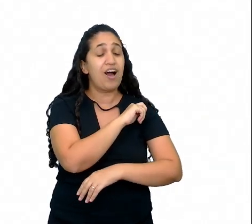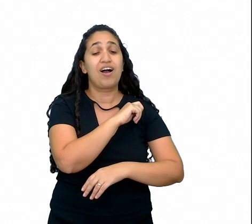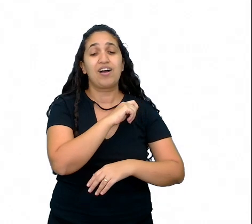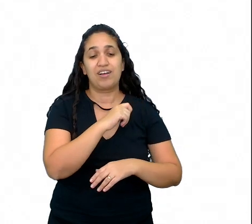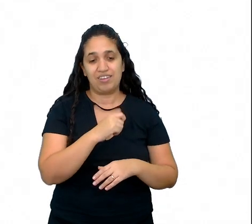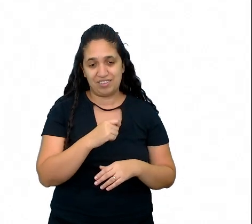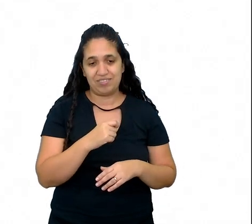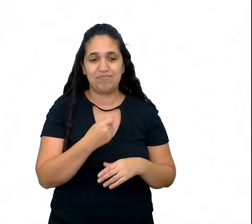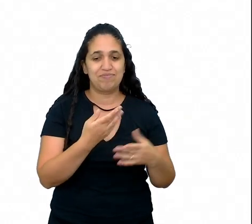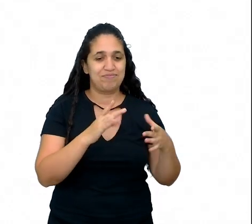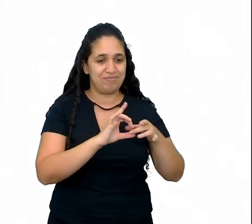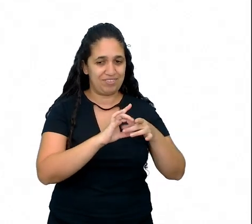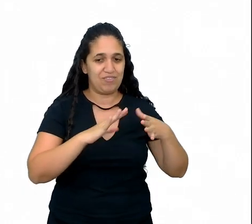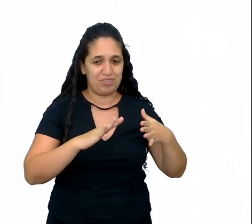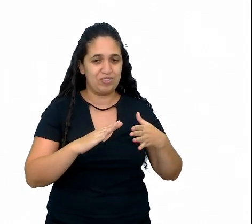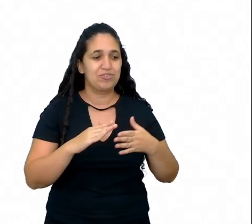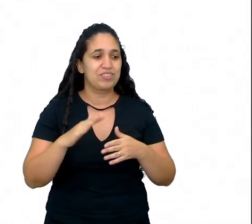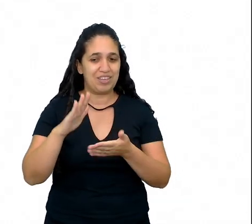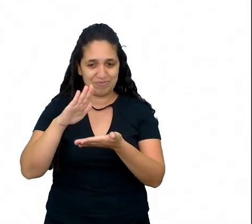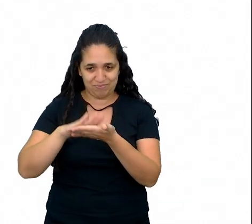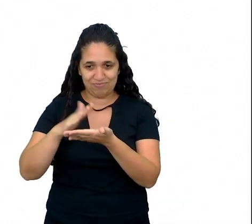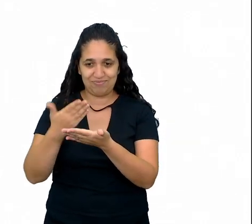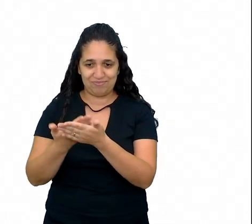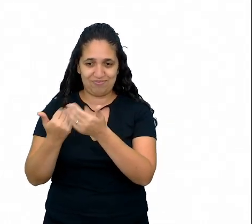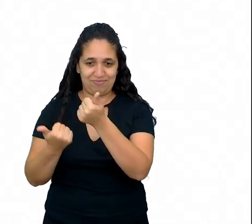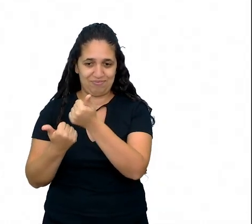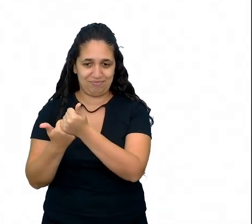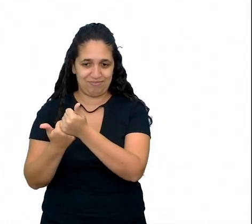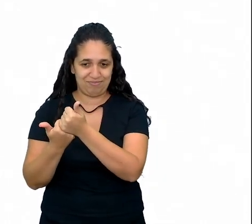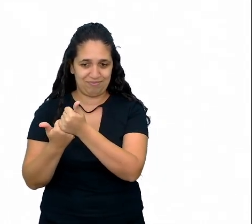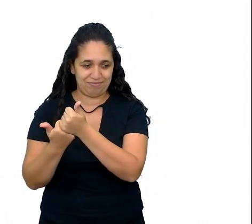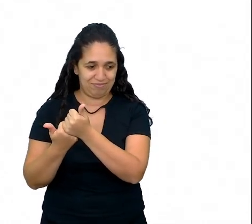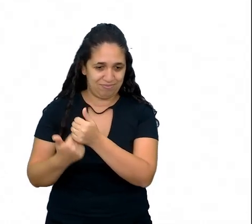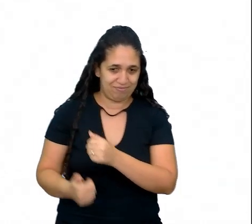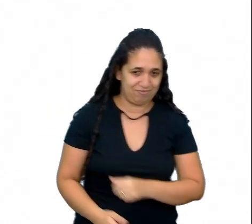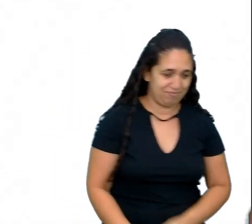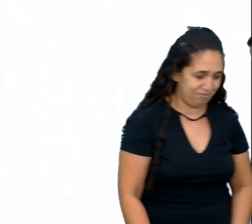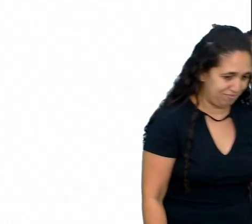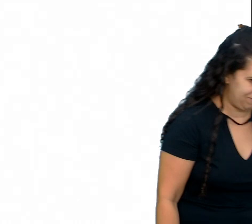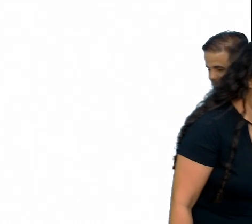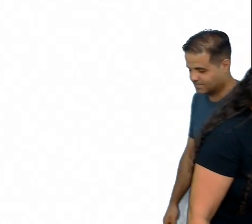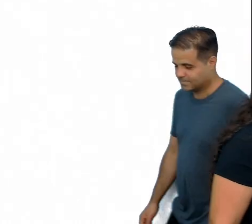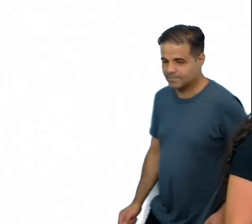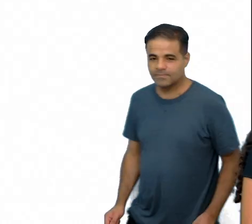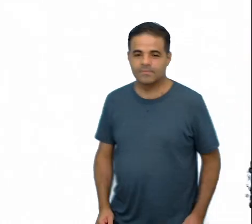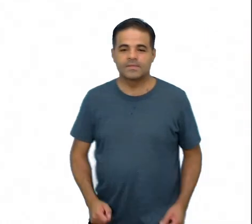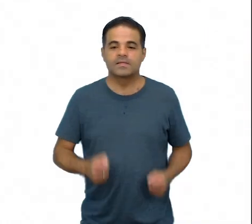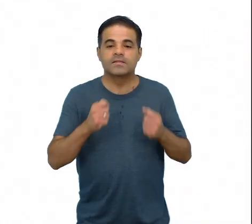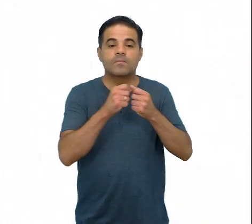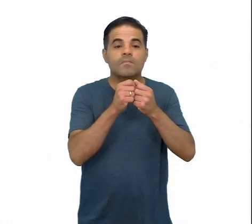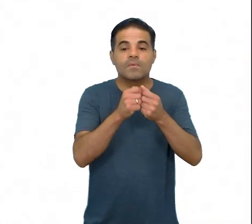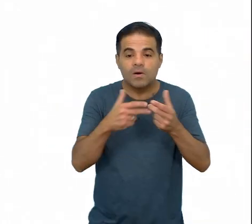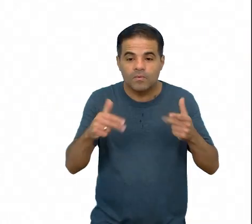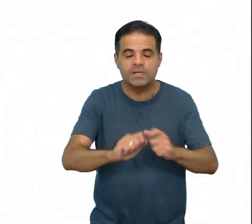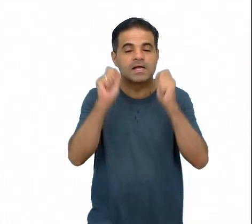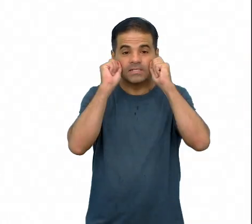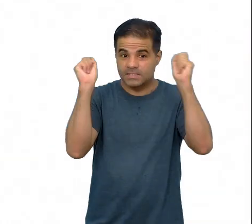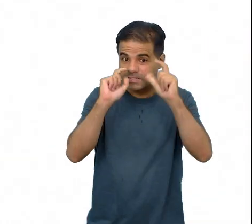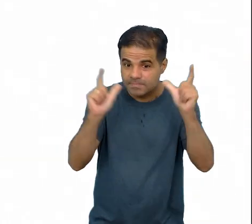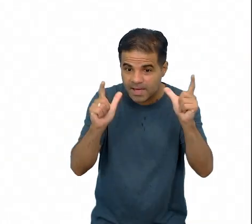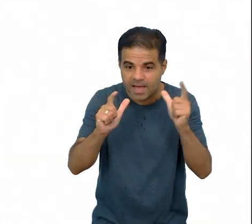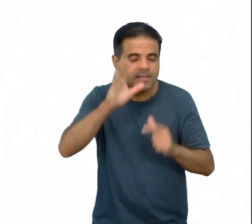fiquem com essa vontade, né, de pesquisar, para que eles fiquem, para aquilo lá seja algo assim que despertem a